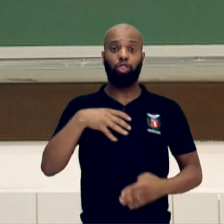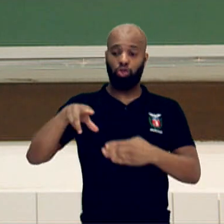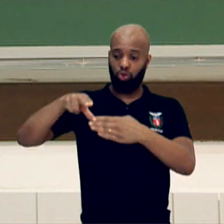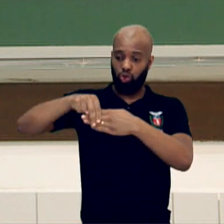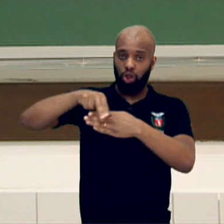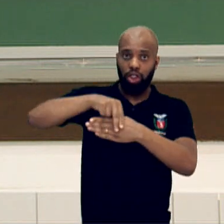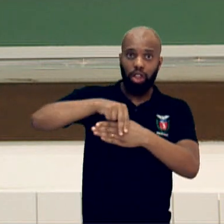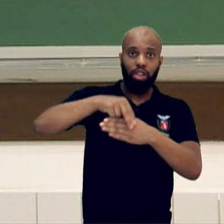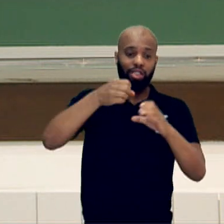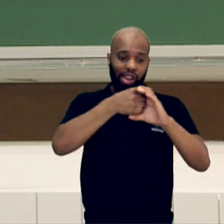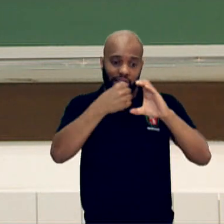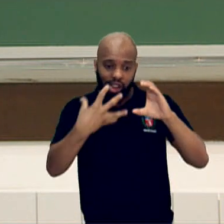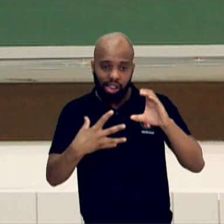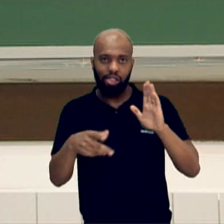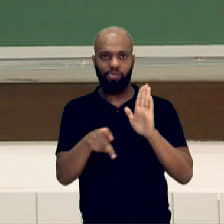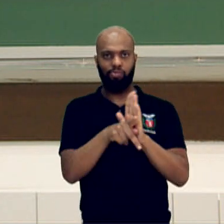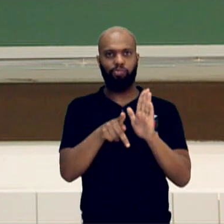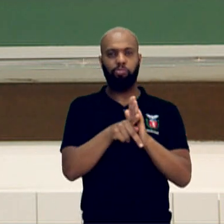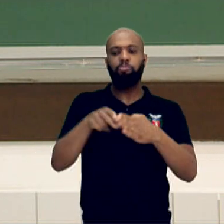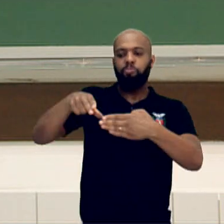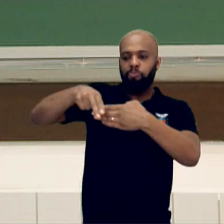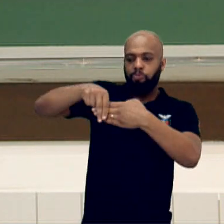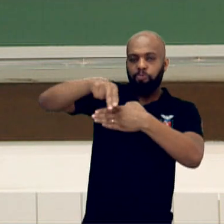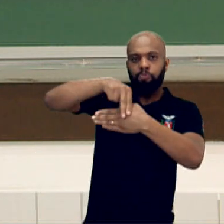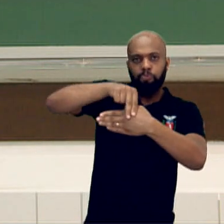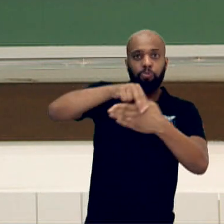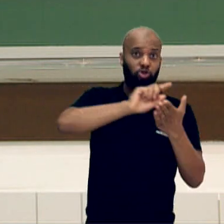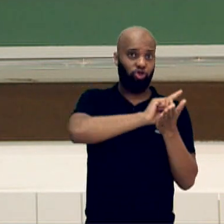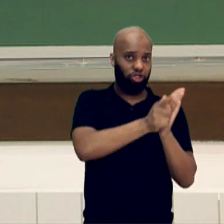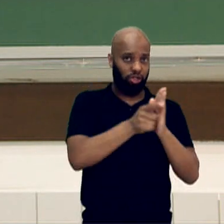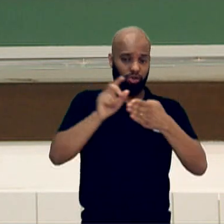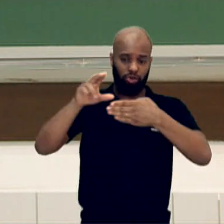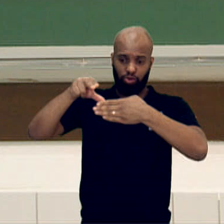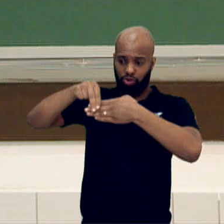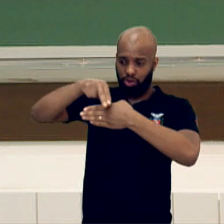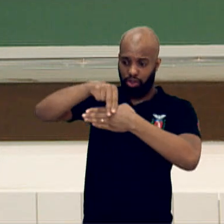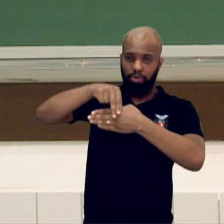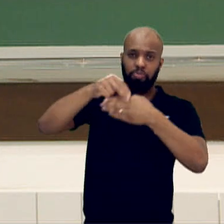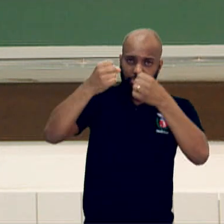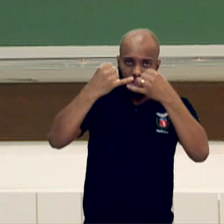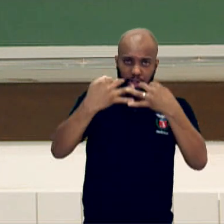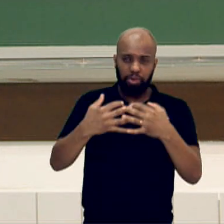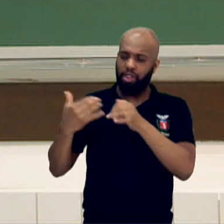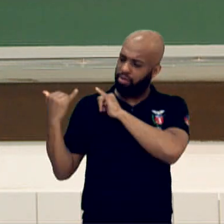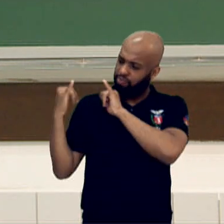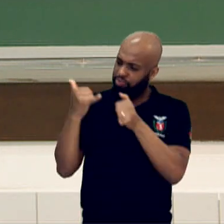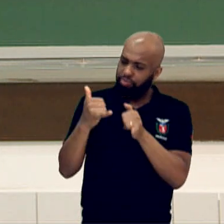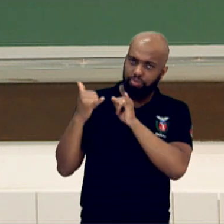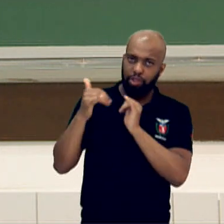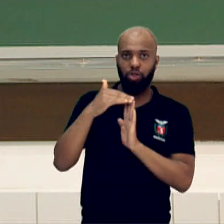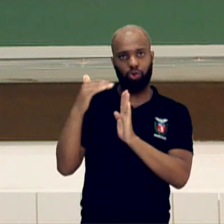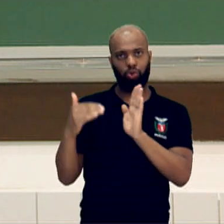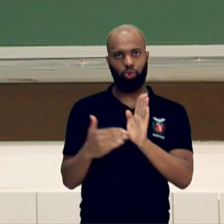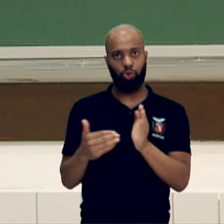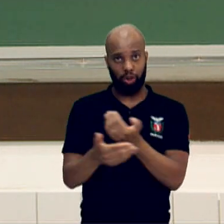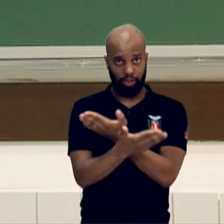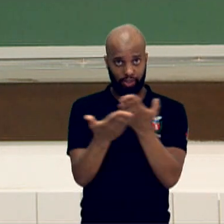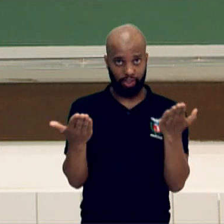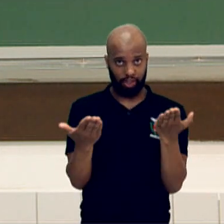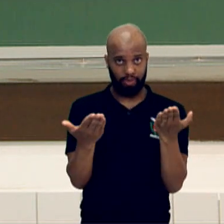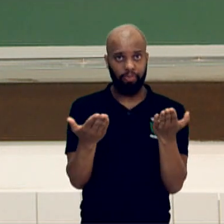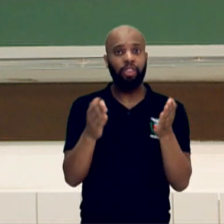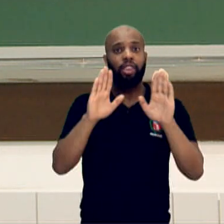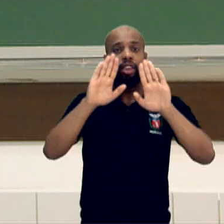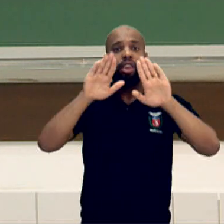com as características do gênero textual cordel, ele coloca a lenda inteirinha para vocês. Então, ele quer dizer o